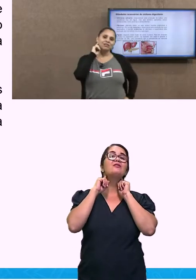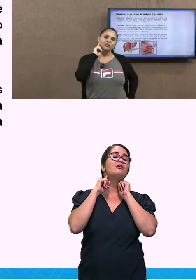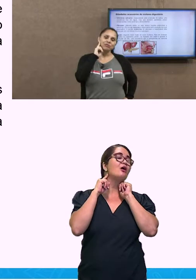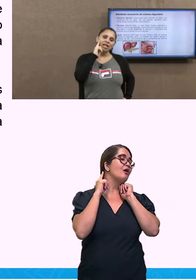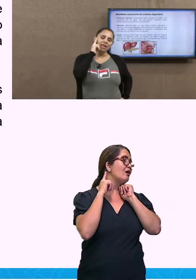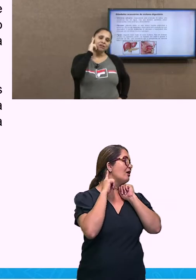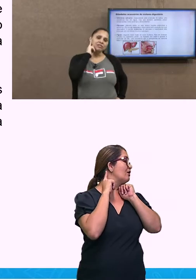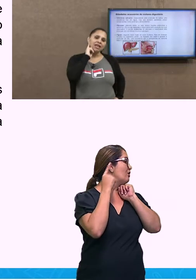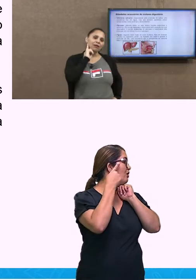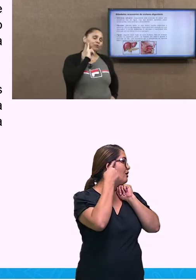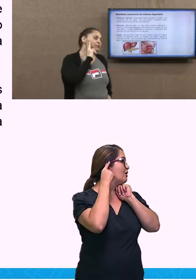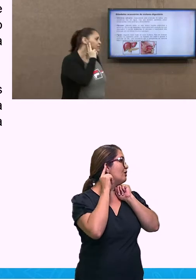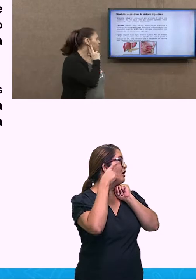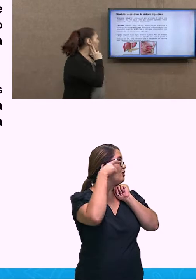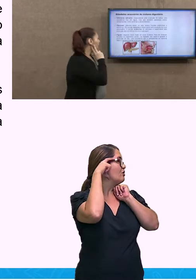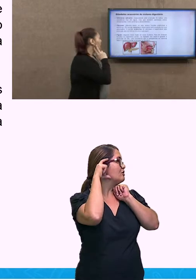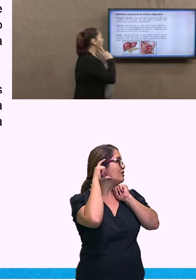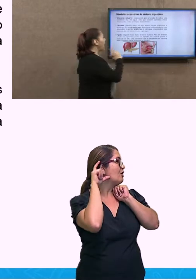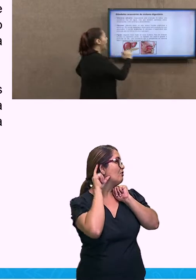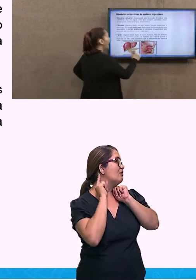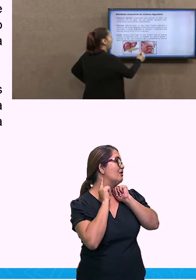Atrás da nossa orelha nós temos,